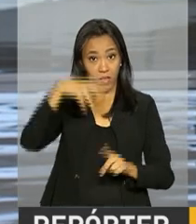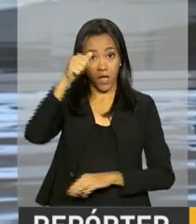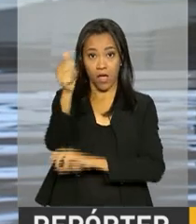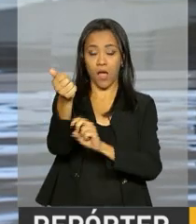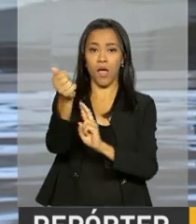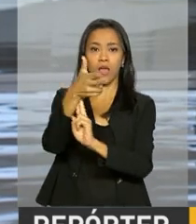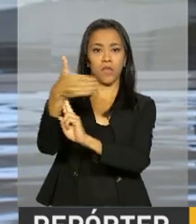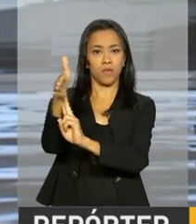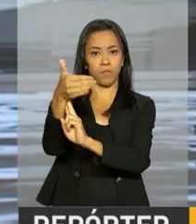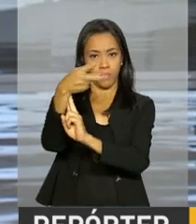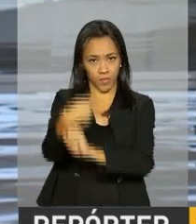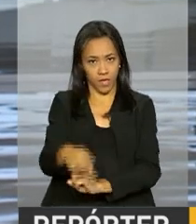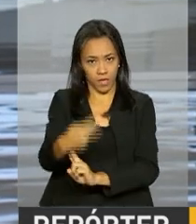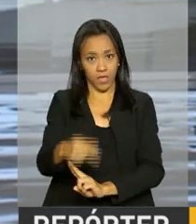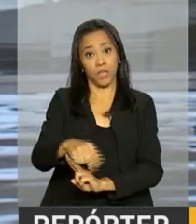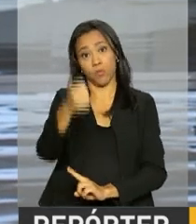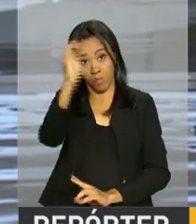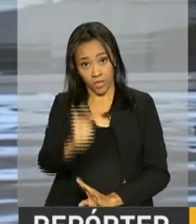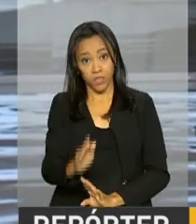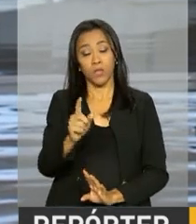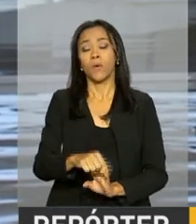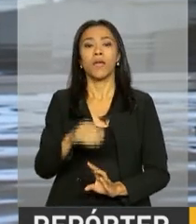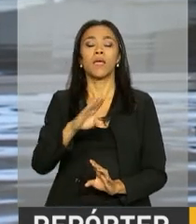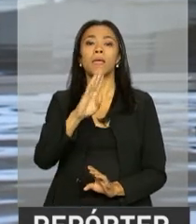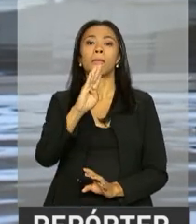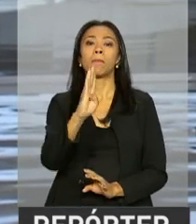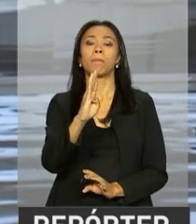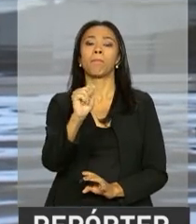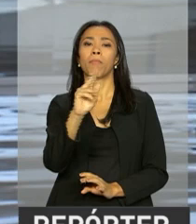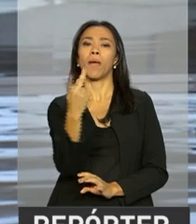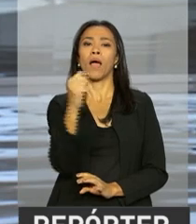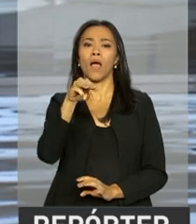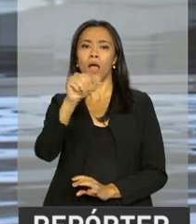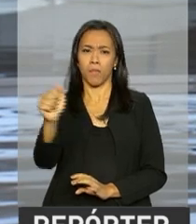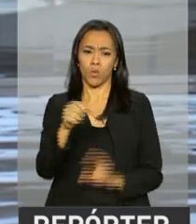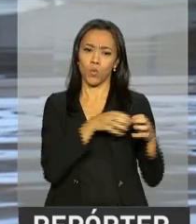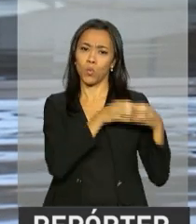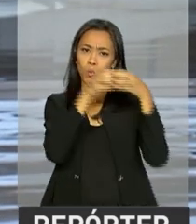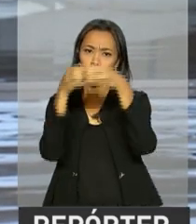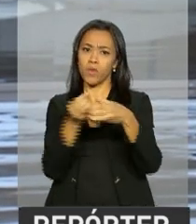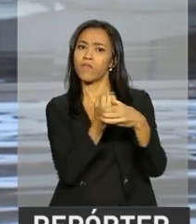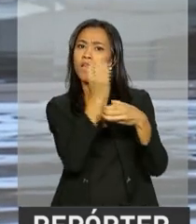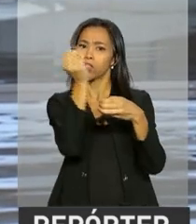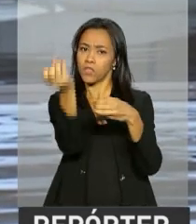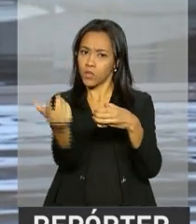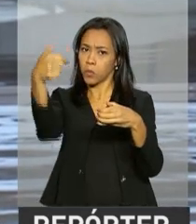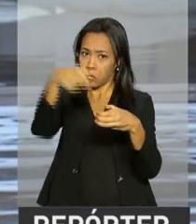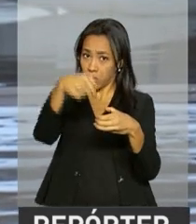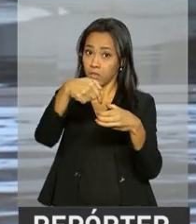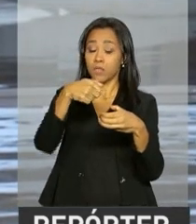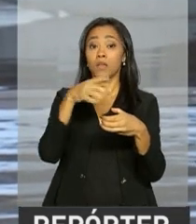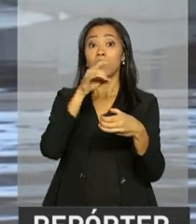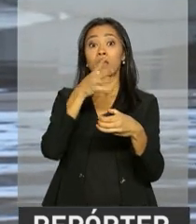Brasileira em Nassau, nas Bahamas, recebeu um comunicado de familiares de brasileiros que viajaram para o país e informando